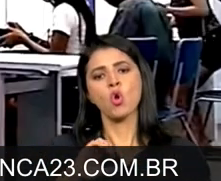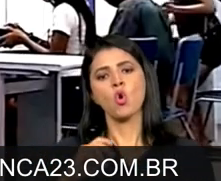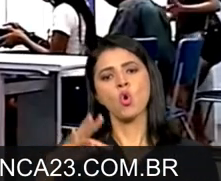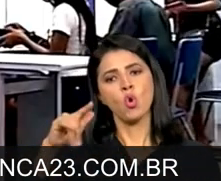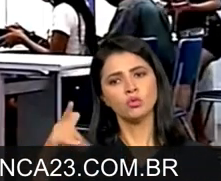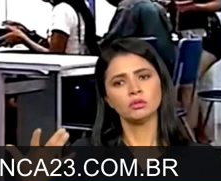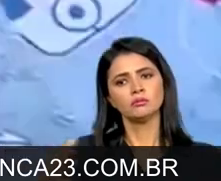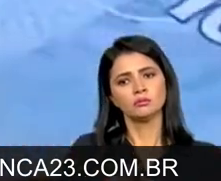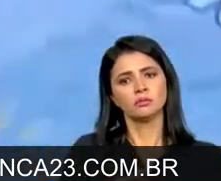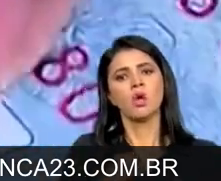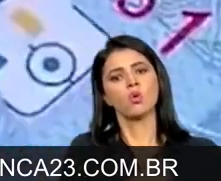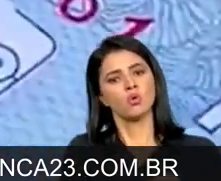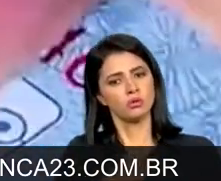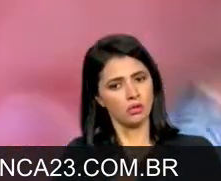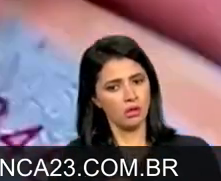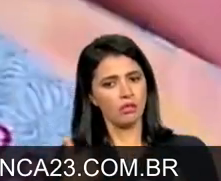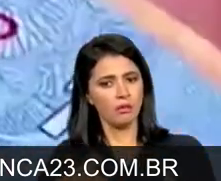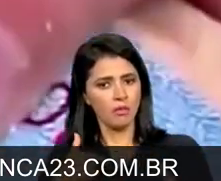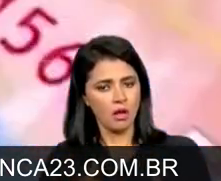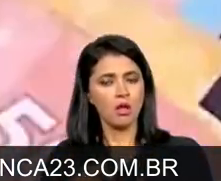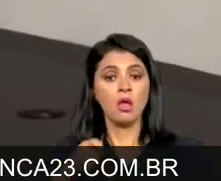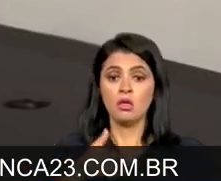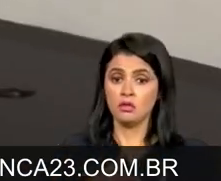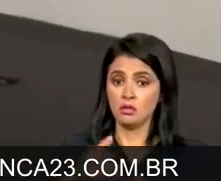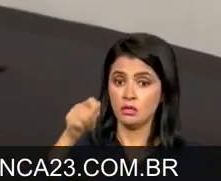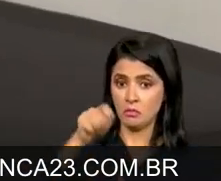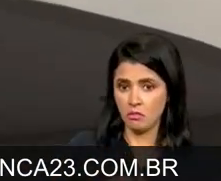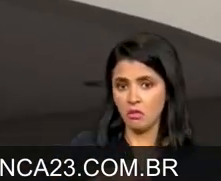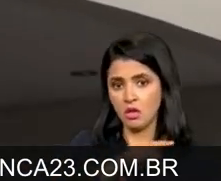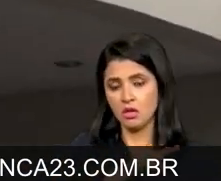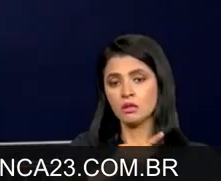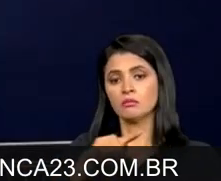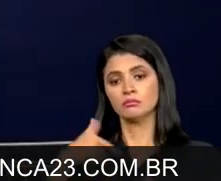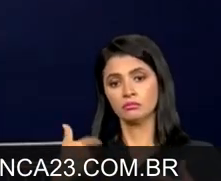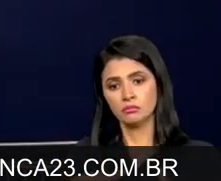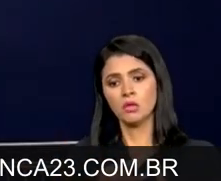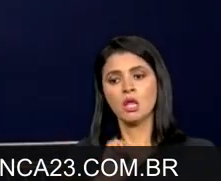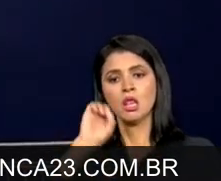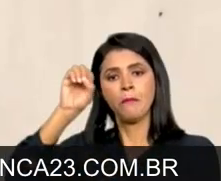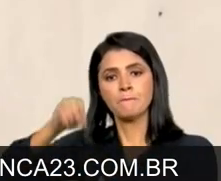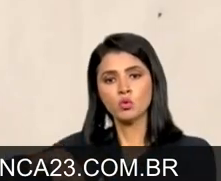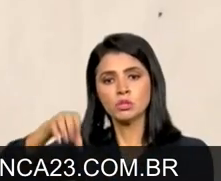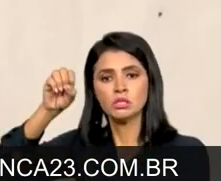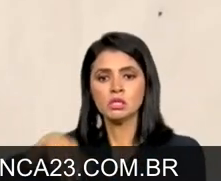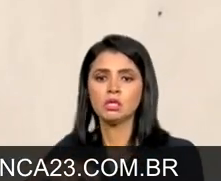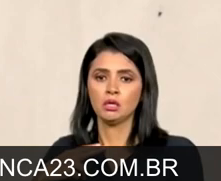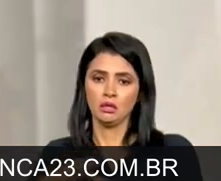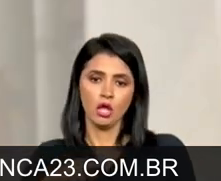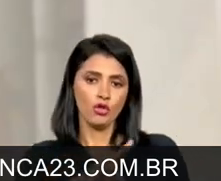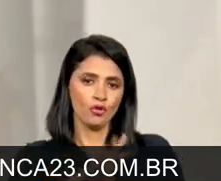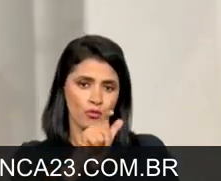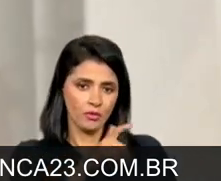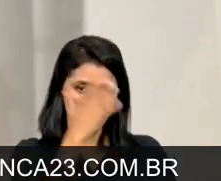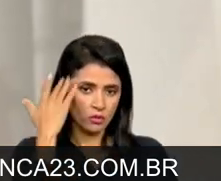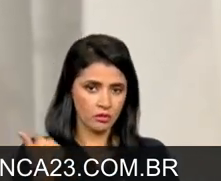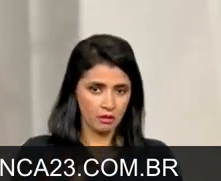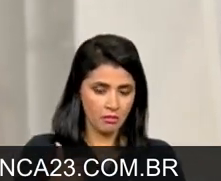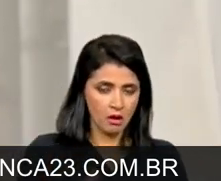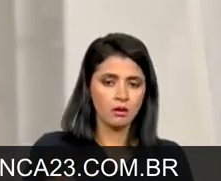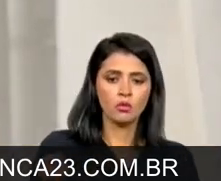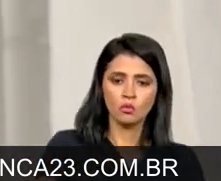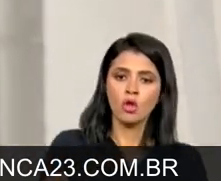ao contrato de trabalho. No início de cada mês, os empregadores depositam em contas abertas na Caixa, em nome dos empregados, o